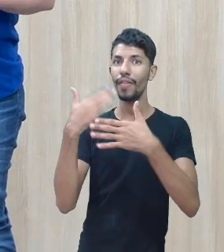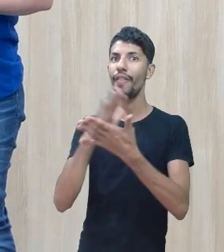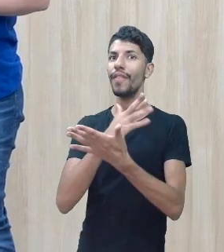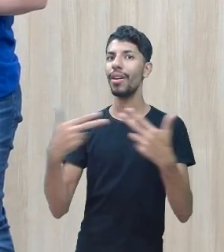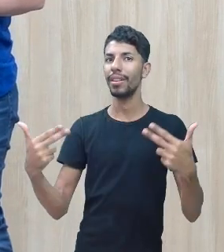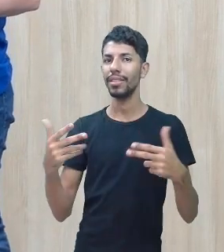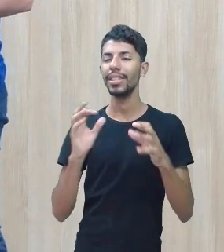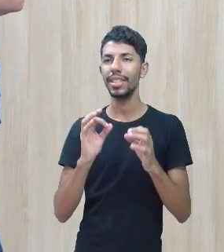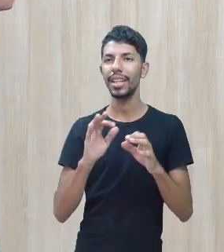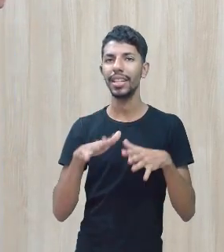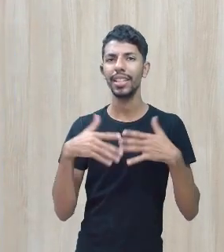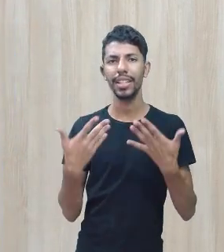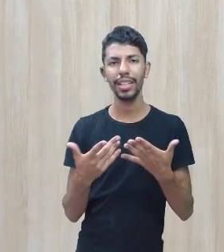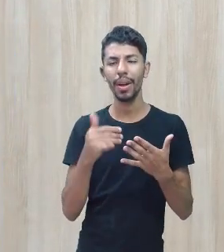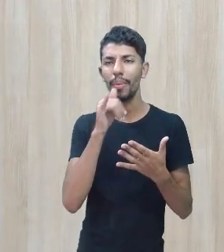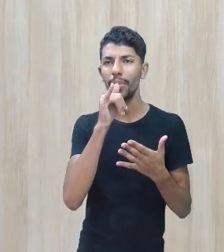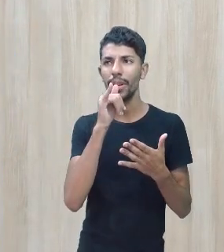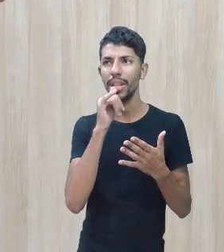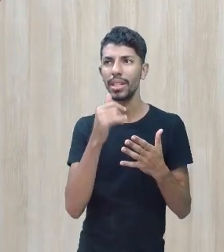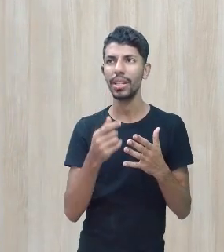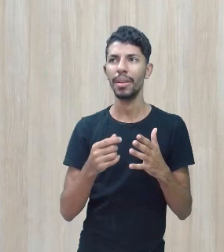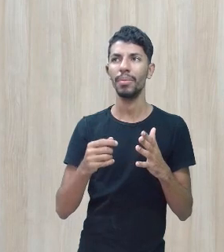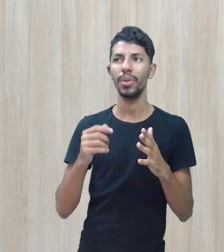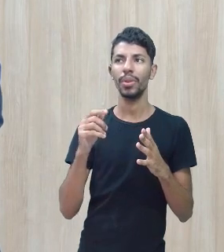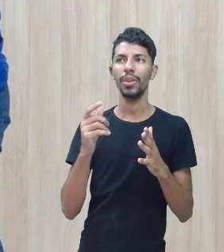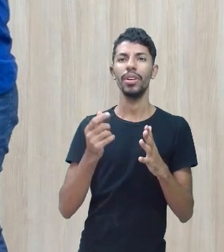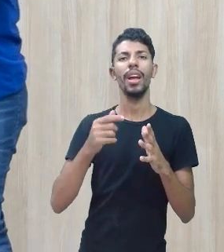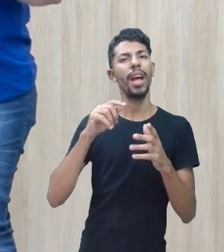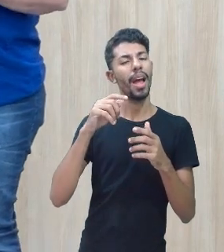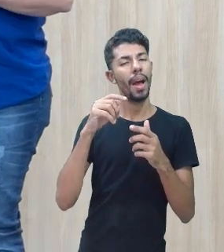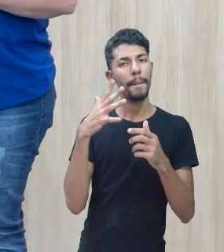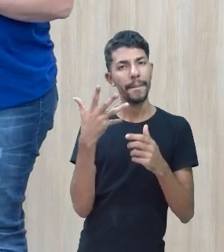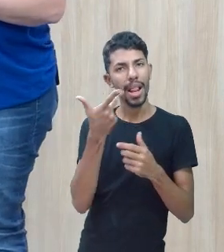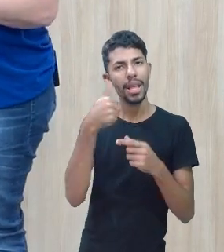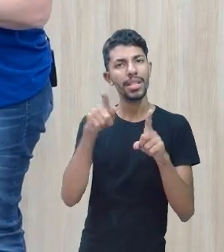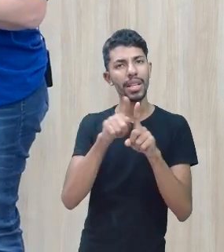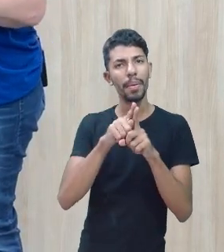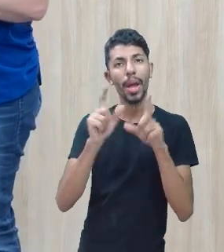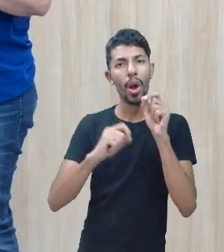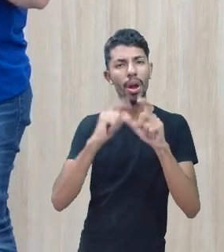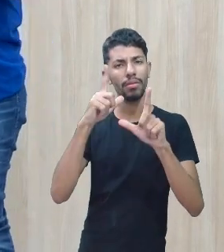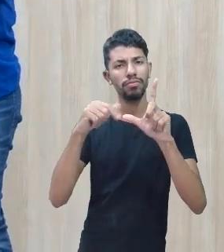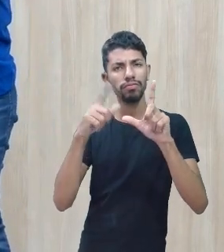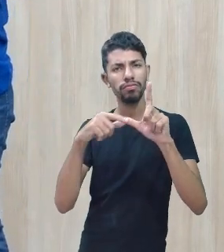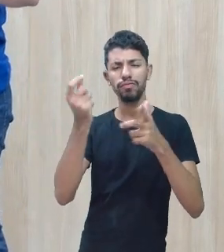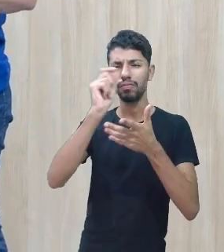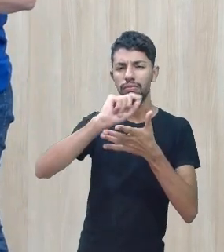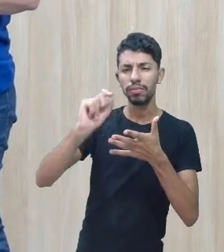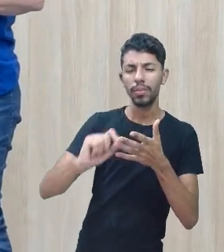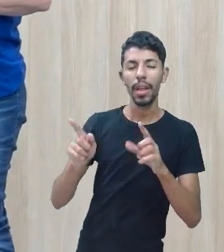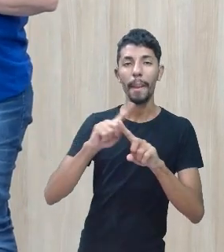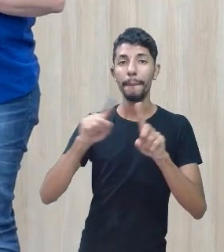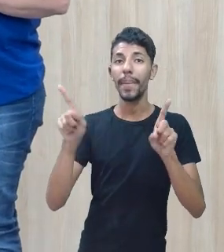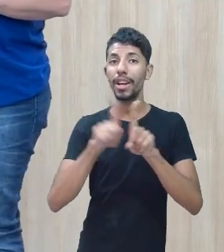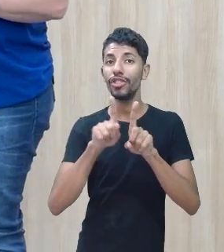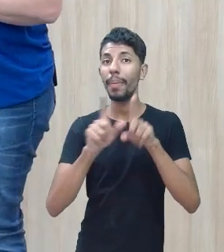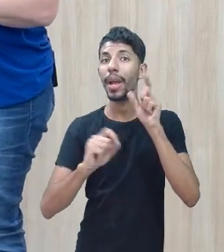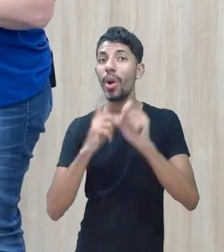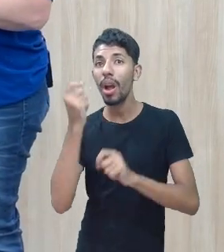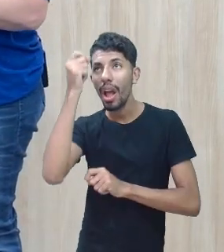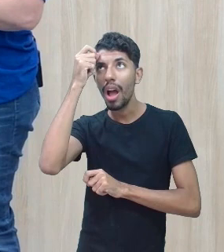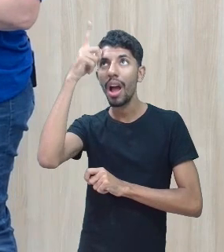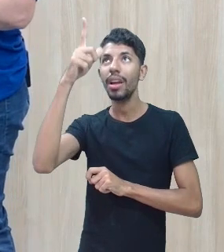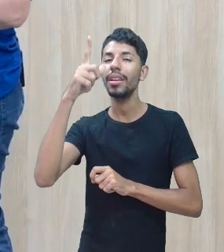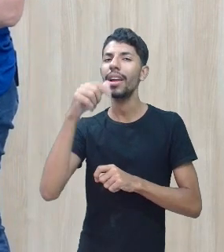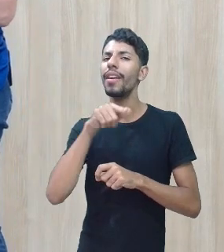na caligrafia, na escrita, mas está também nas ideias. Então, comecem a fazer arte aí, tá? E